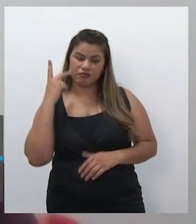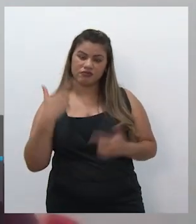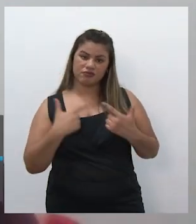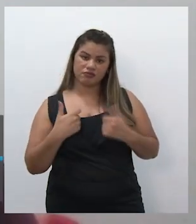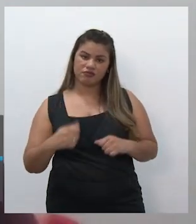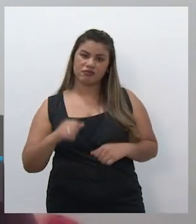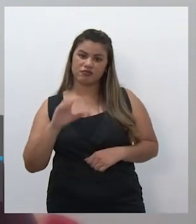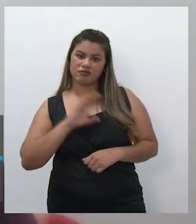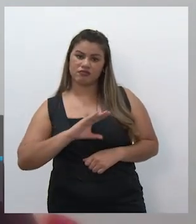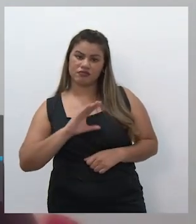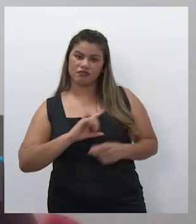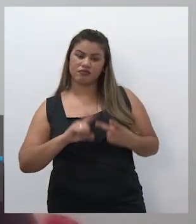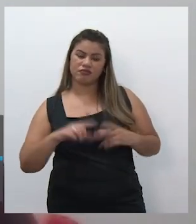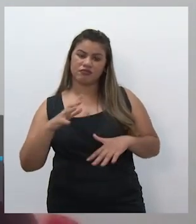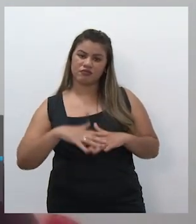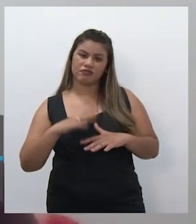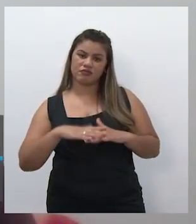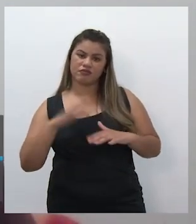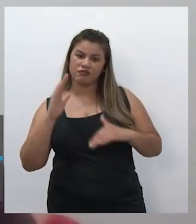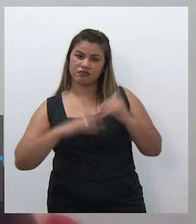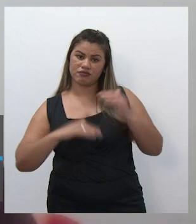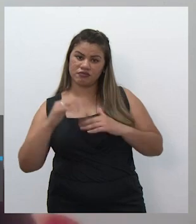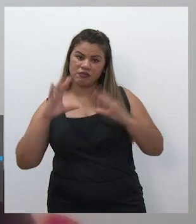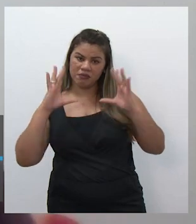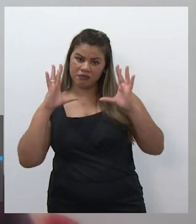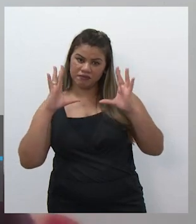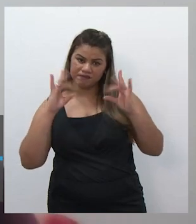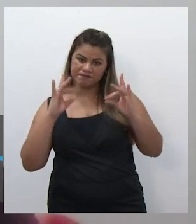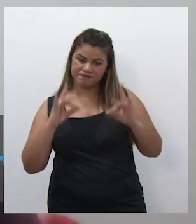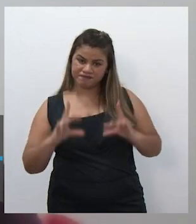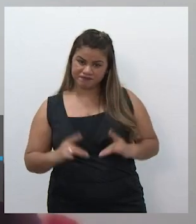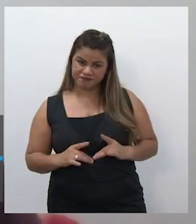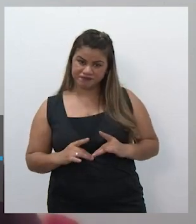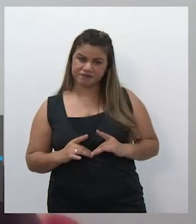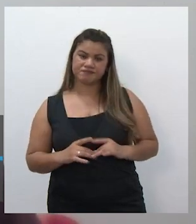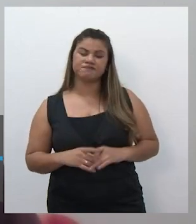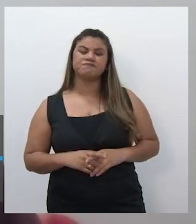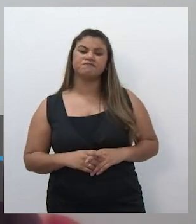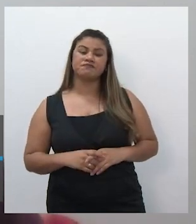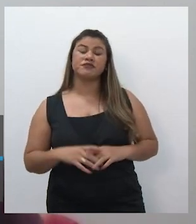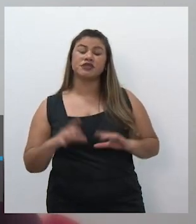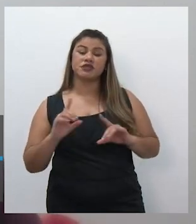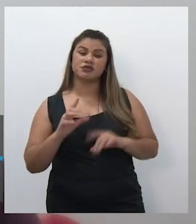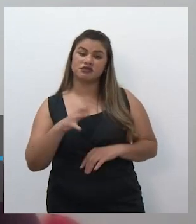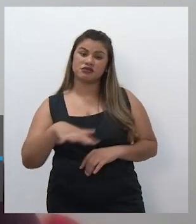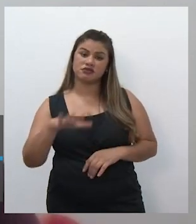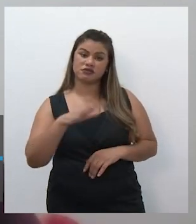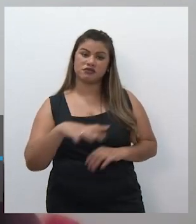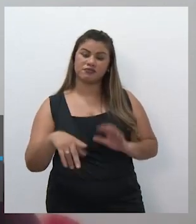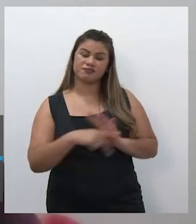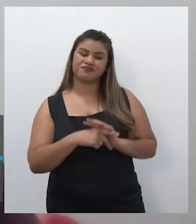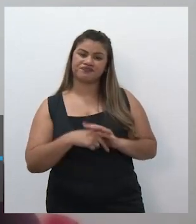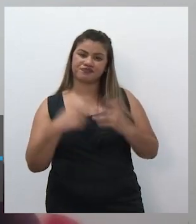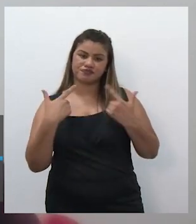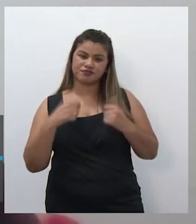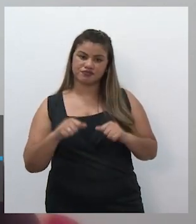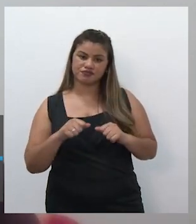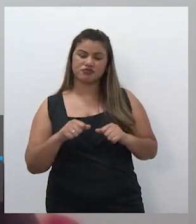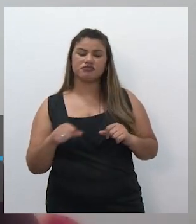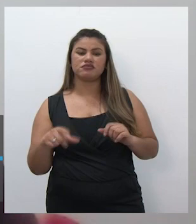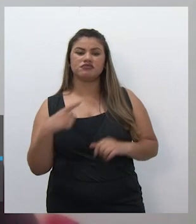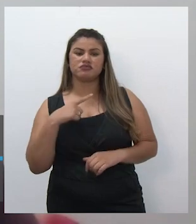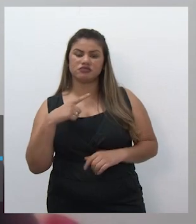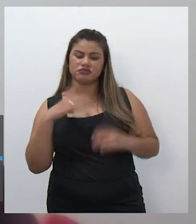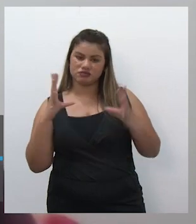matemática tem habilidades específicas, né? E no caso da área de linguagens, só a língua portuguesa tem, lembrando que elas dialogam diretamente